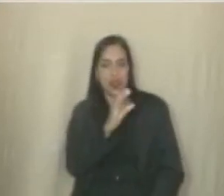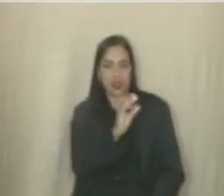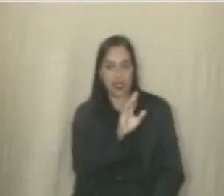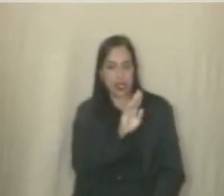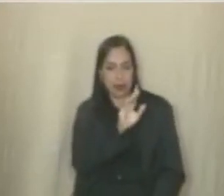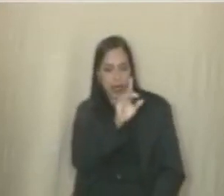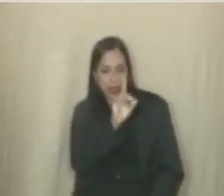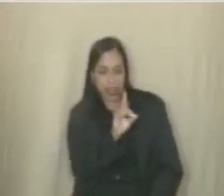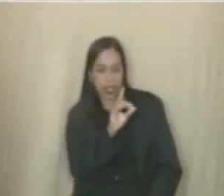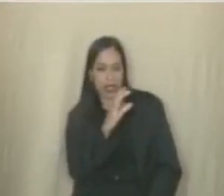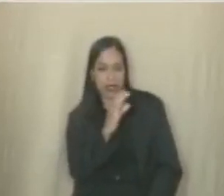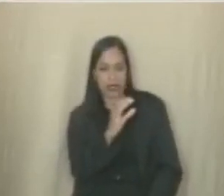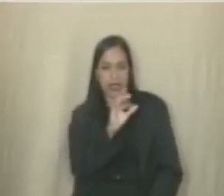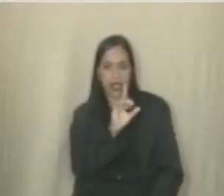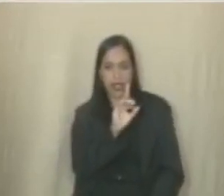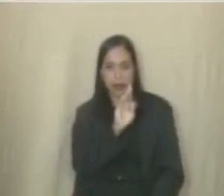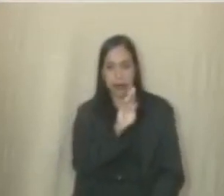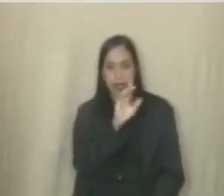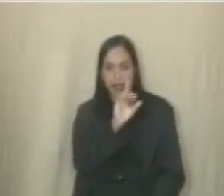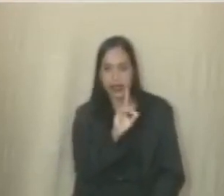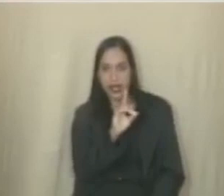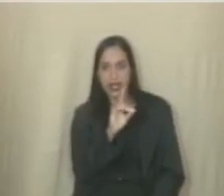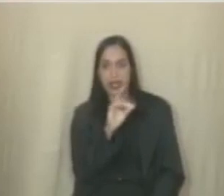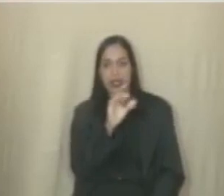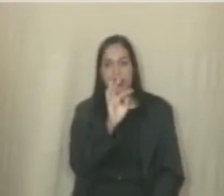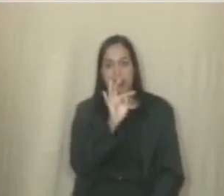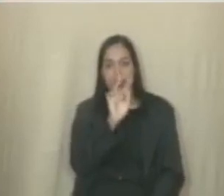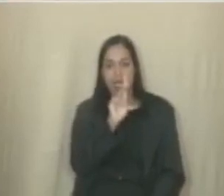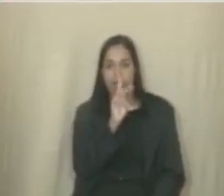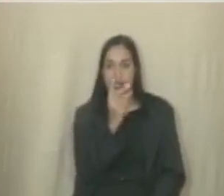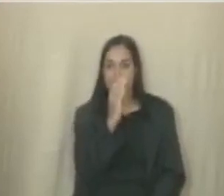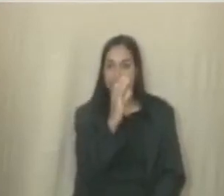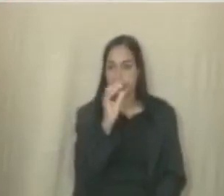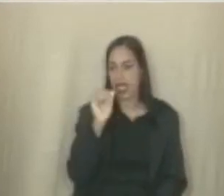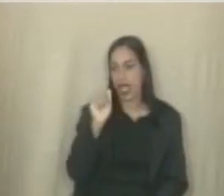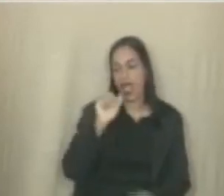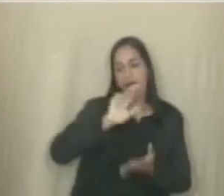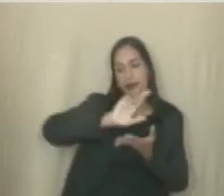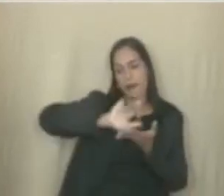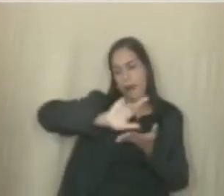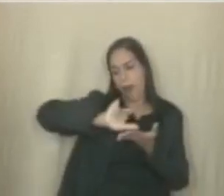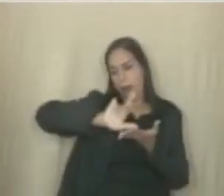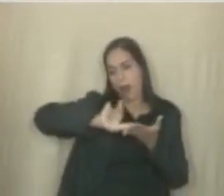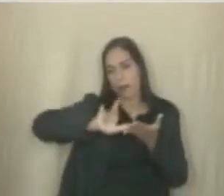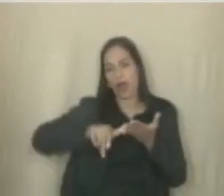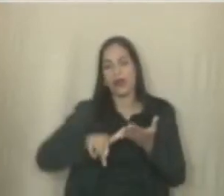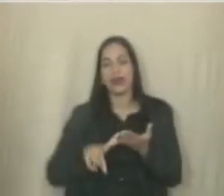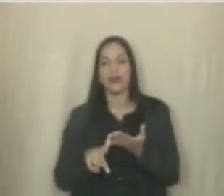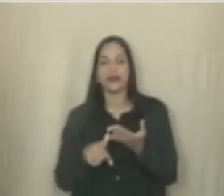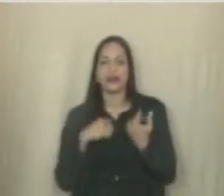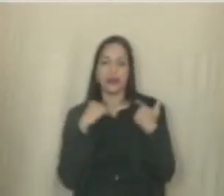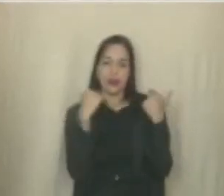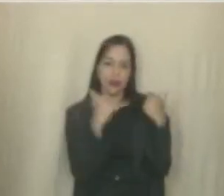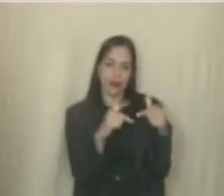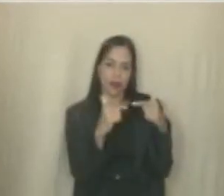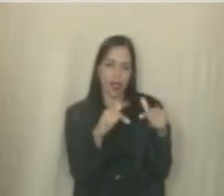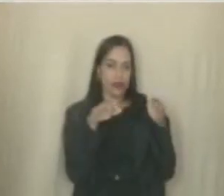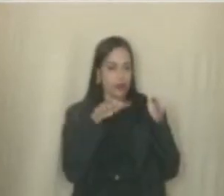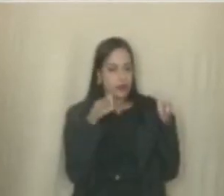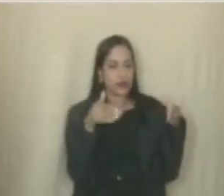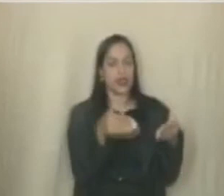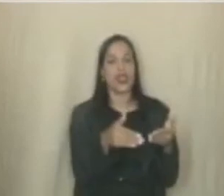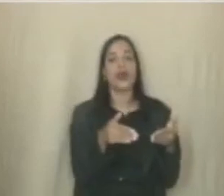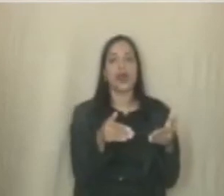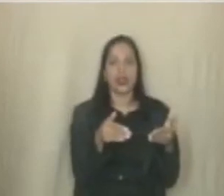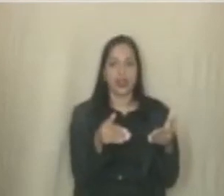ela tem o THC, ela tem o CBDA, o THCA, inúmeros componentes que atuam no organismo. Para quem não